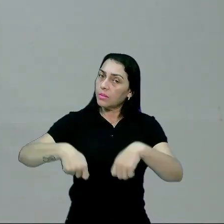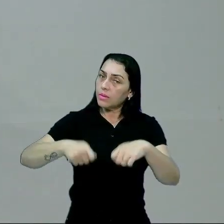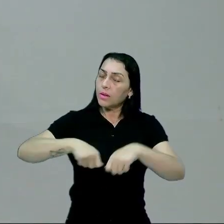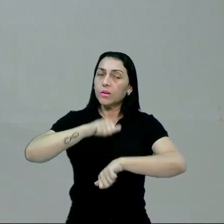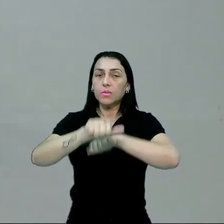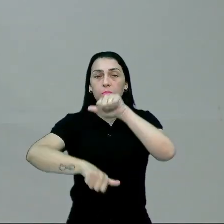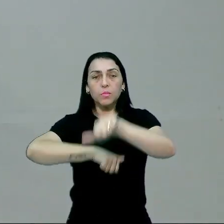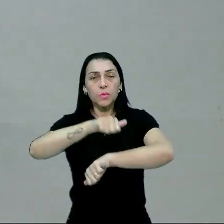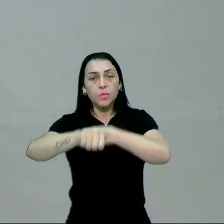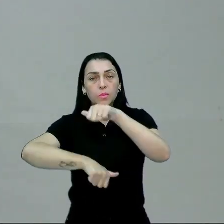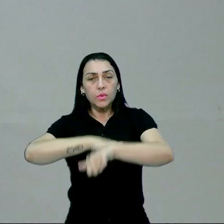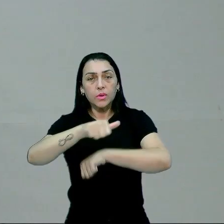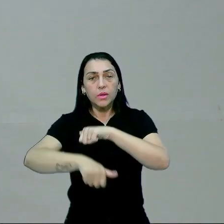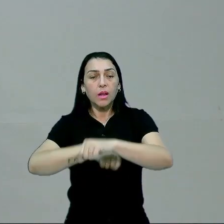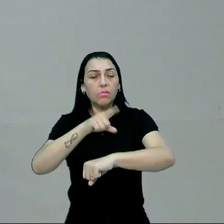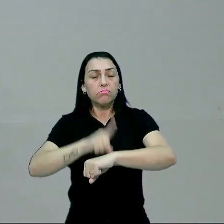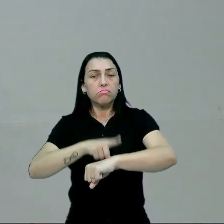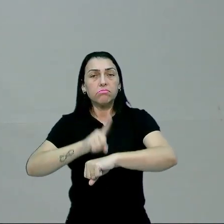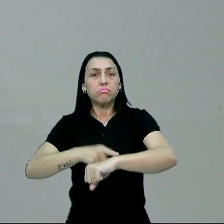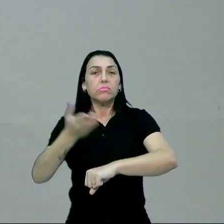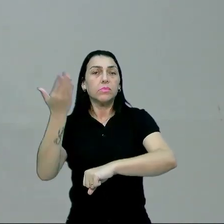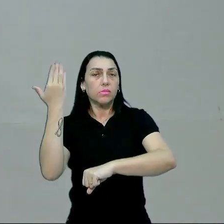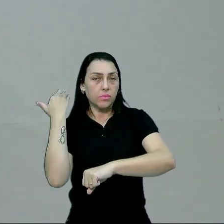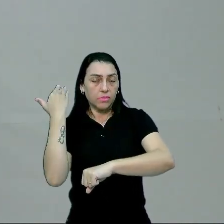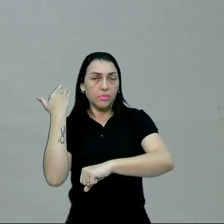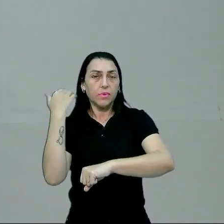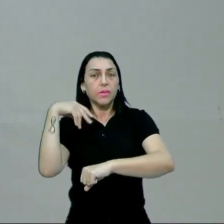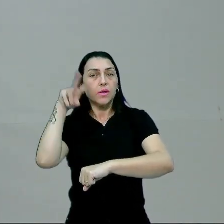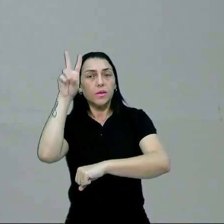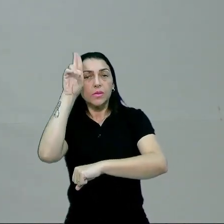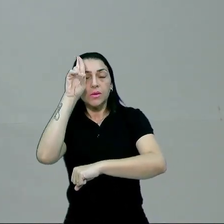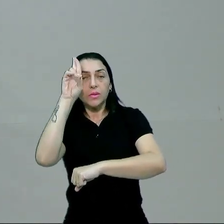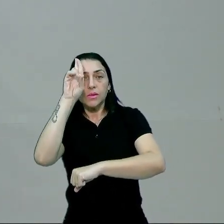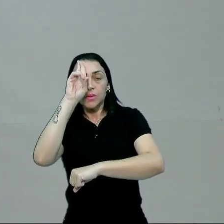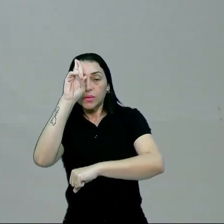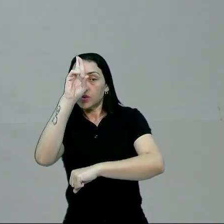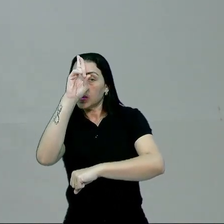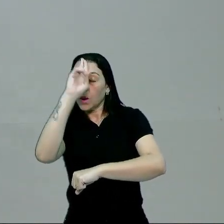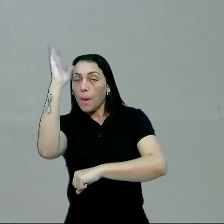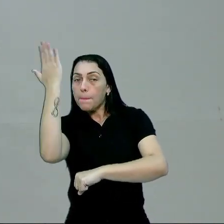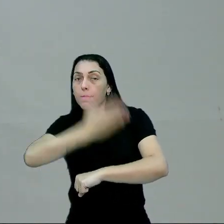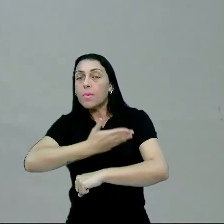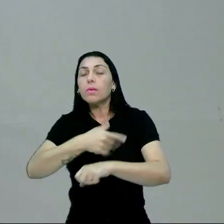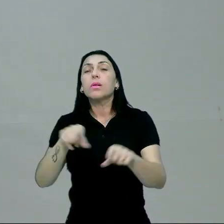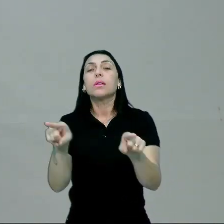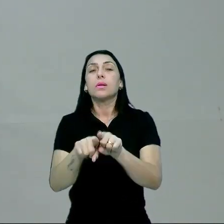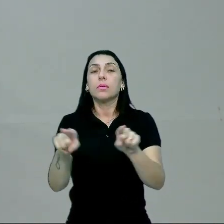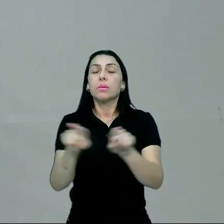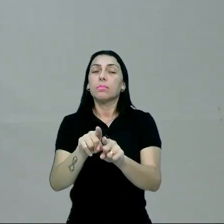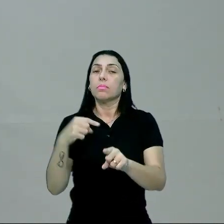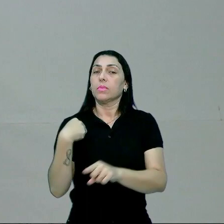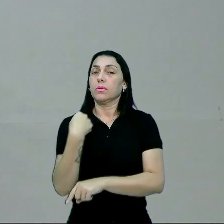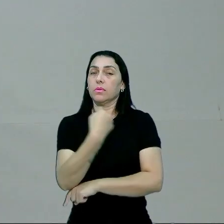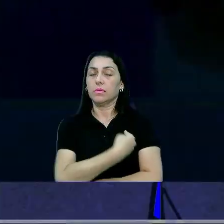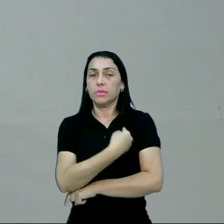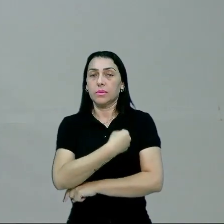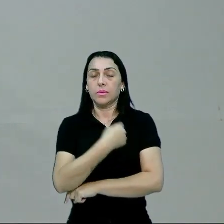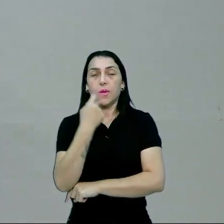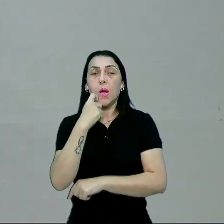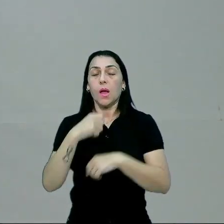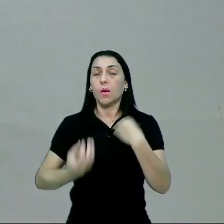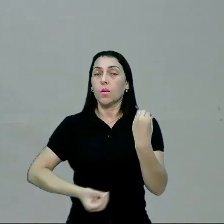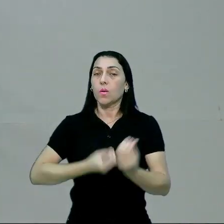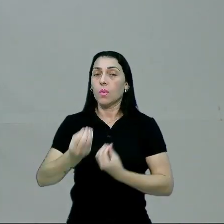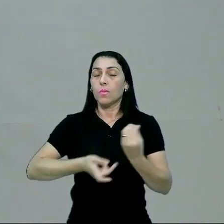de mudar com o passar do tempo. E a história ela prova muito bem isso para todos nós. Como